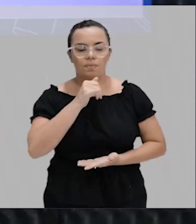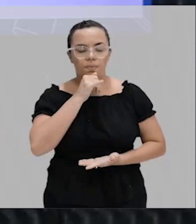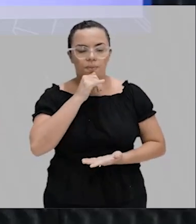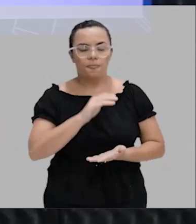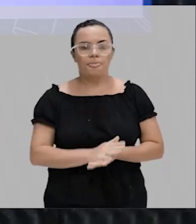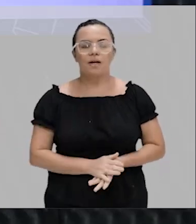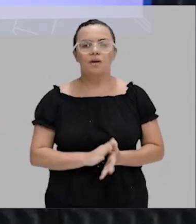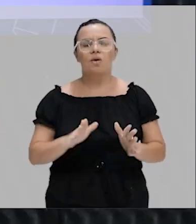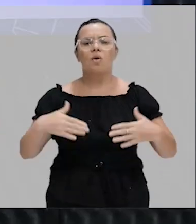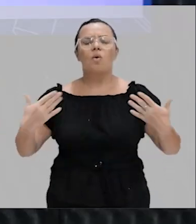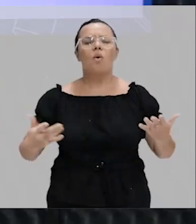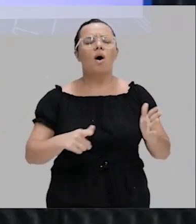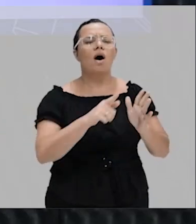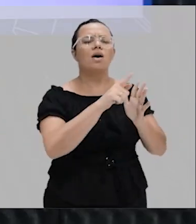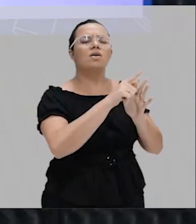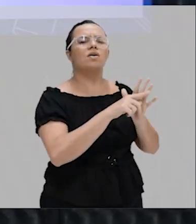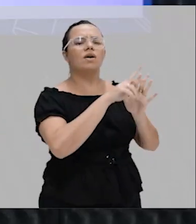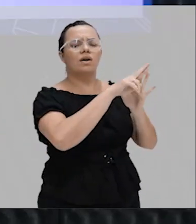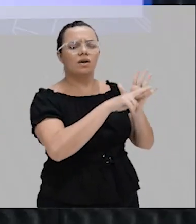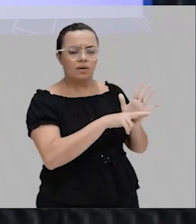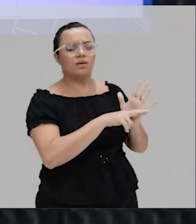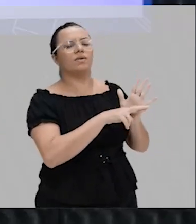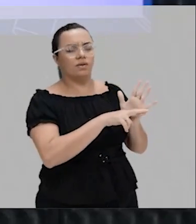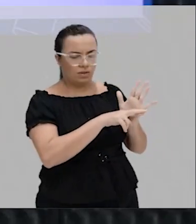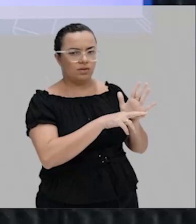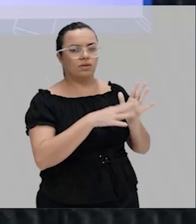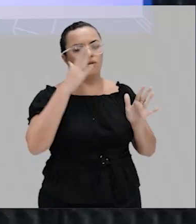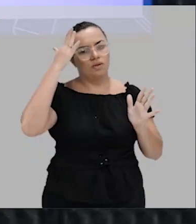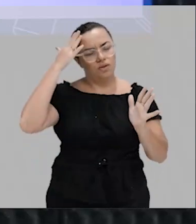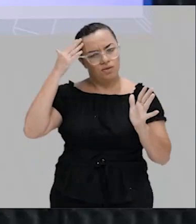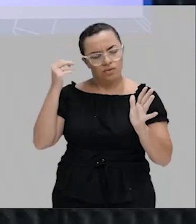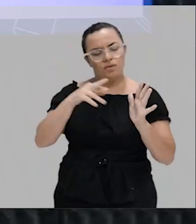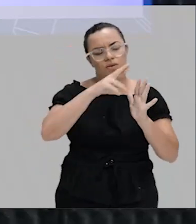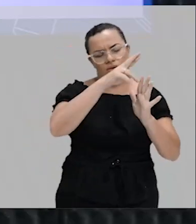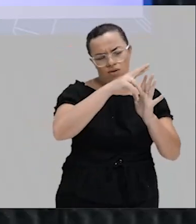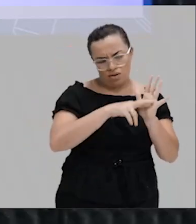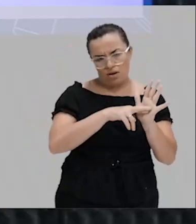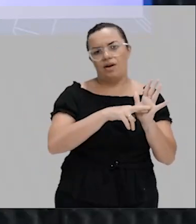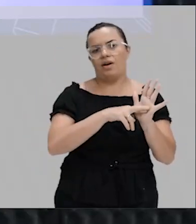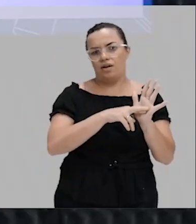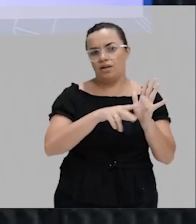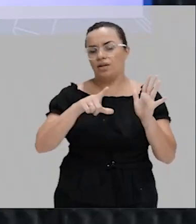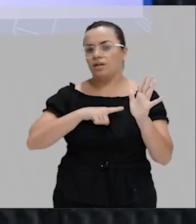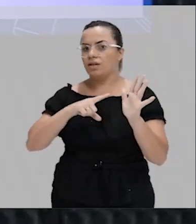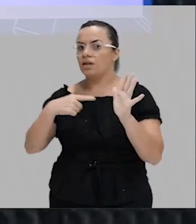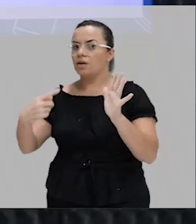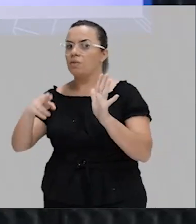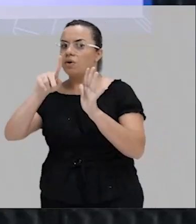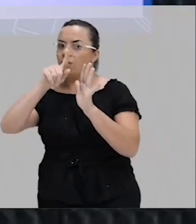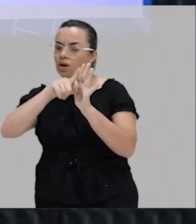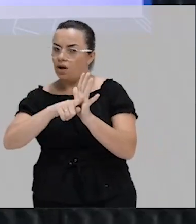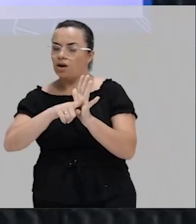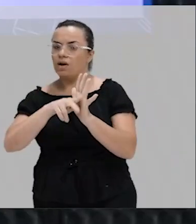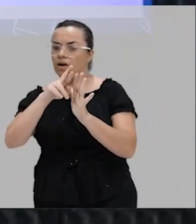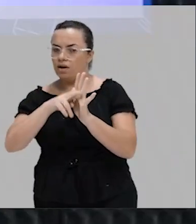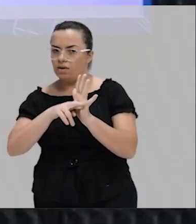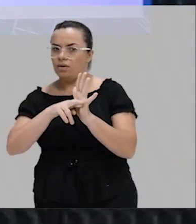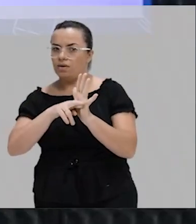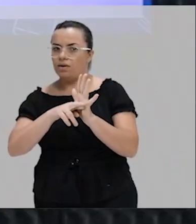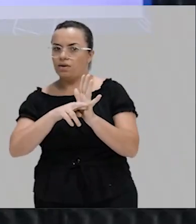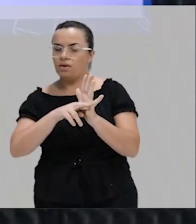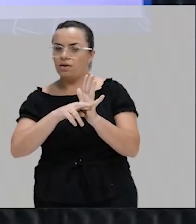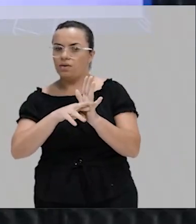hotéis. Quais são as exceções? Nós sabemos que nós temos as regras e temos ali sempre uma exceção ou outra que nós precisamos